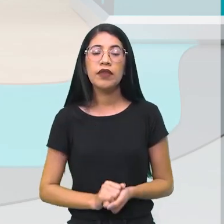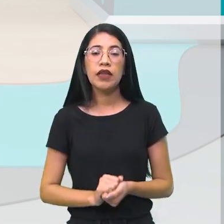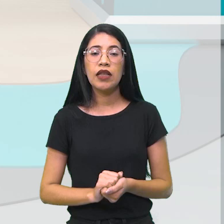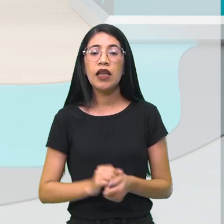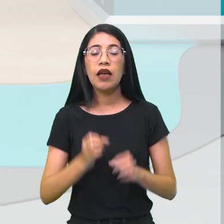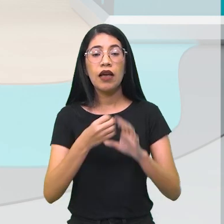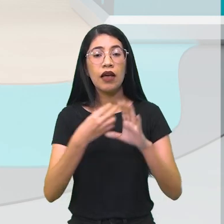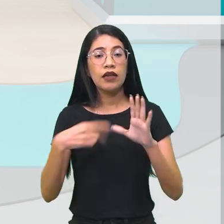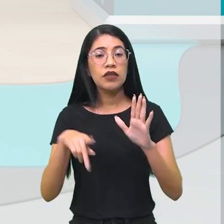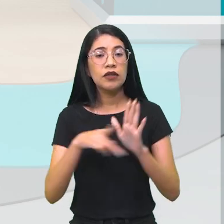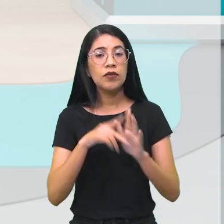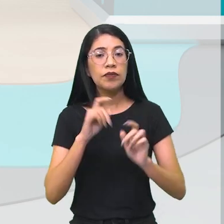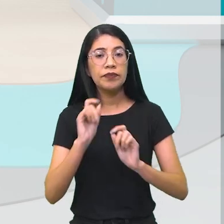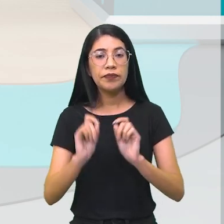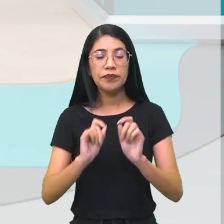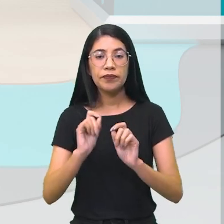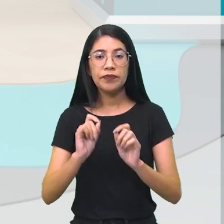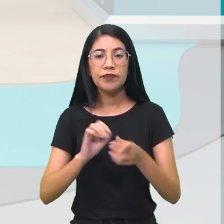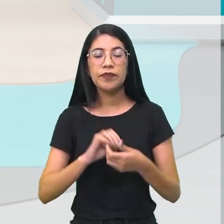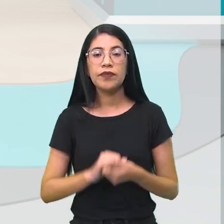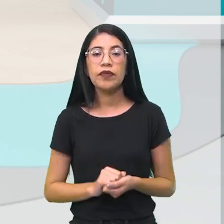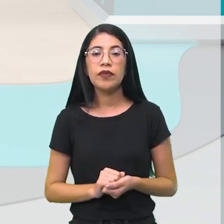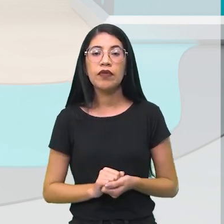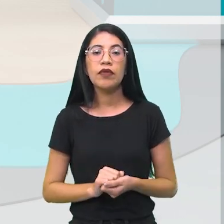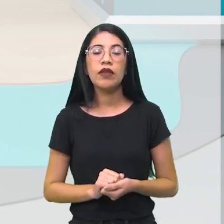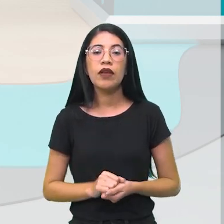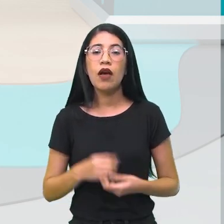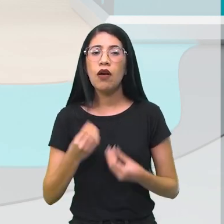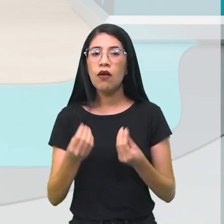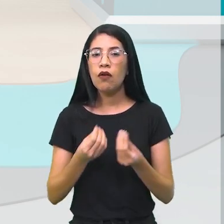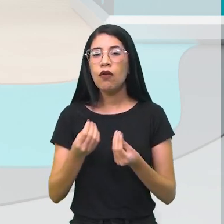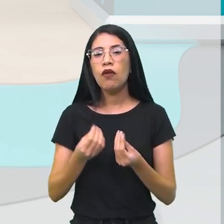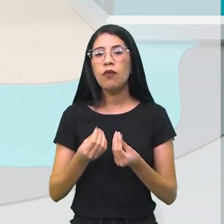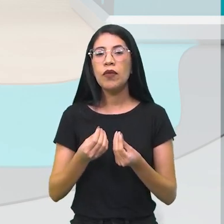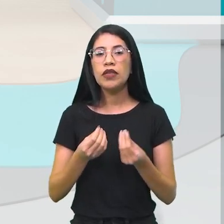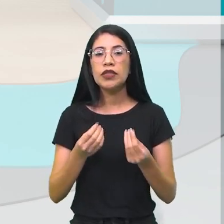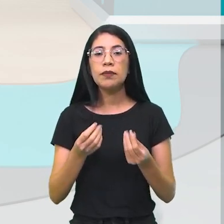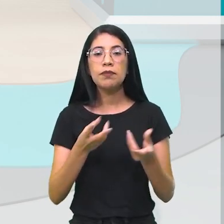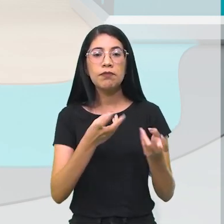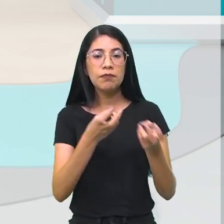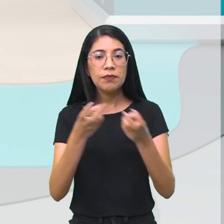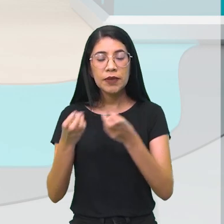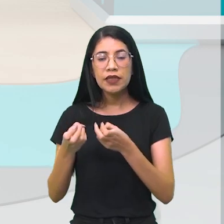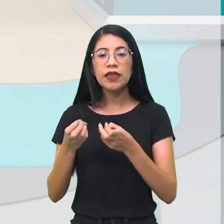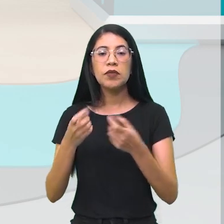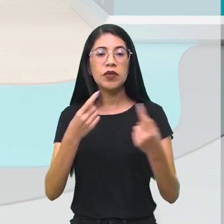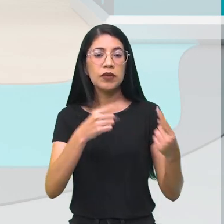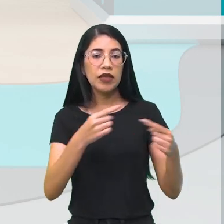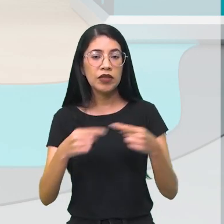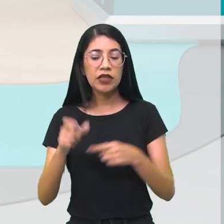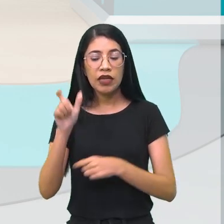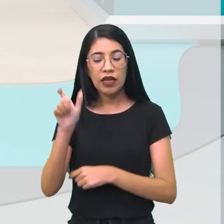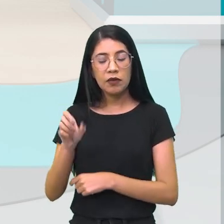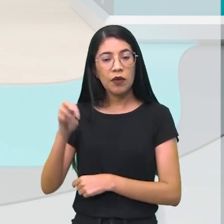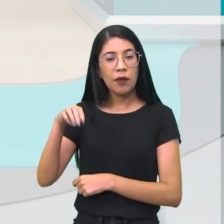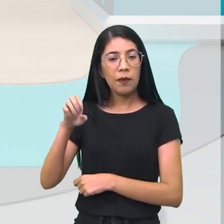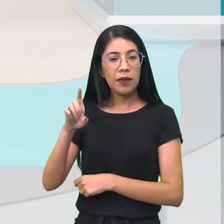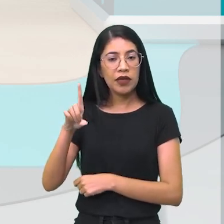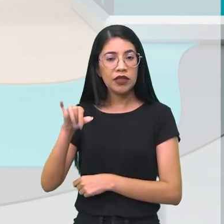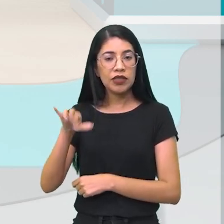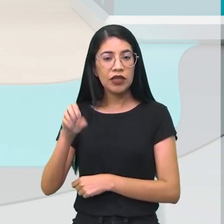traz características, né, que nós vamos ver comumente em um debate. Um mediador, né, uma pessoa que